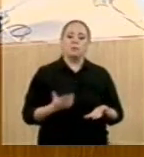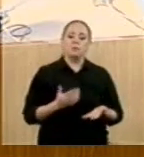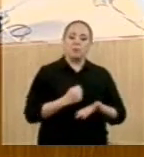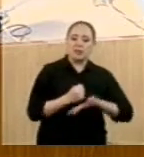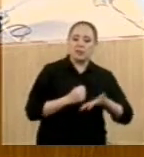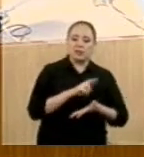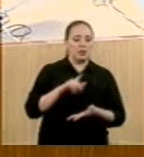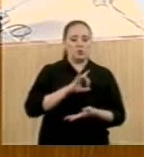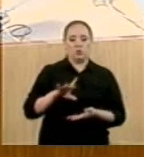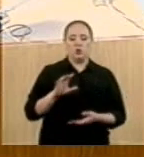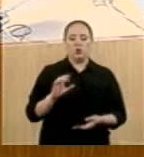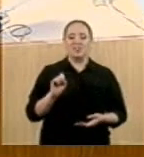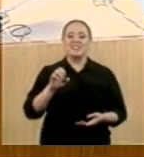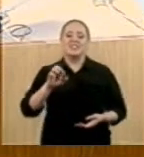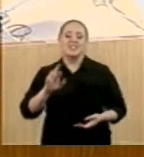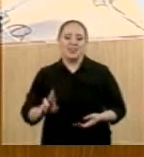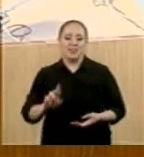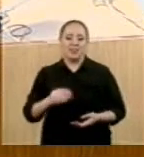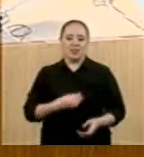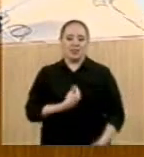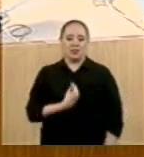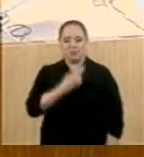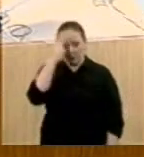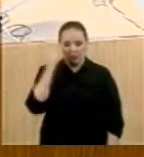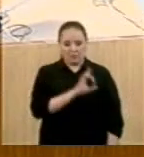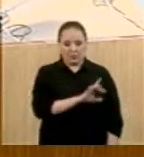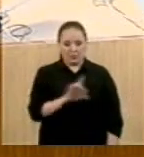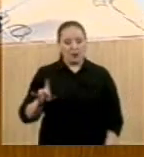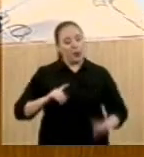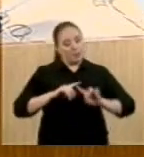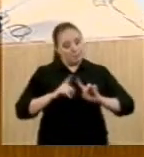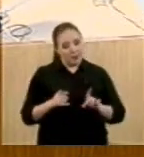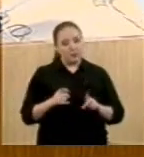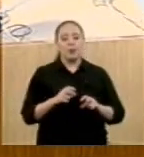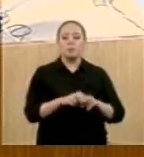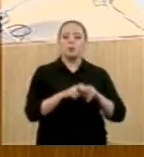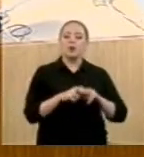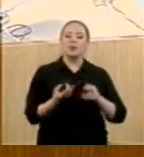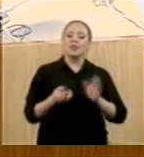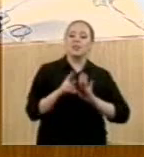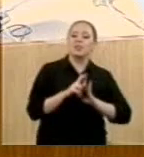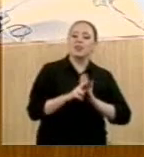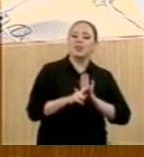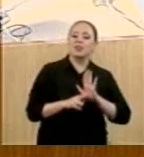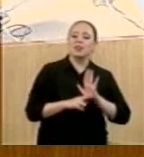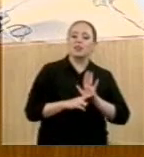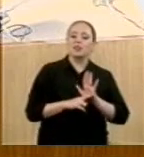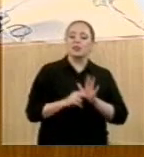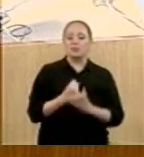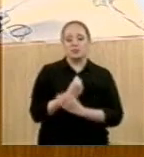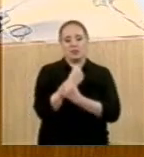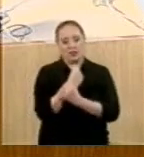não na forma de ser e existir das pessoas, mas sim nas denominadas e